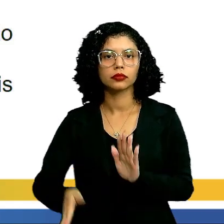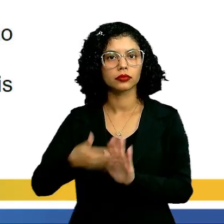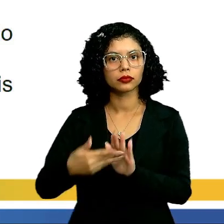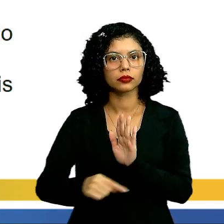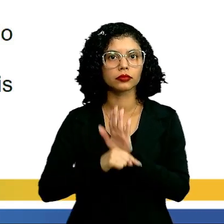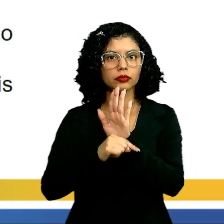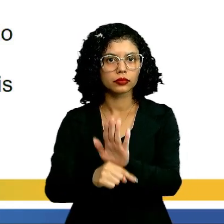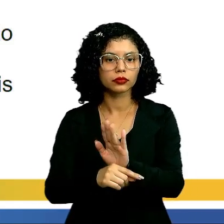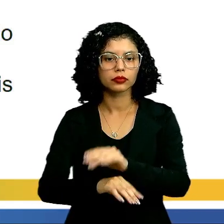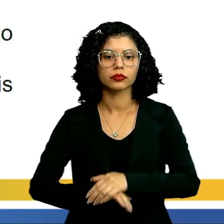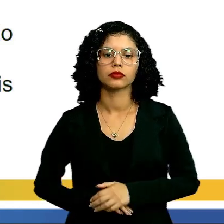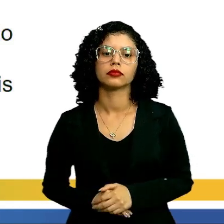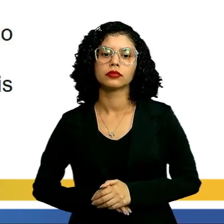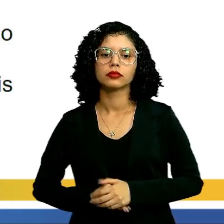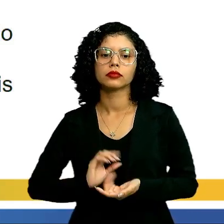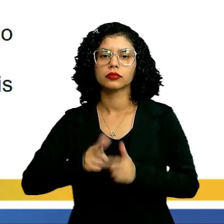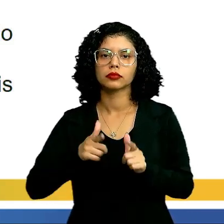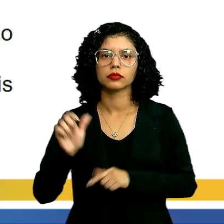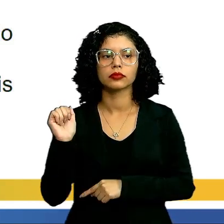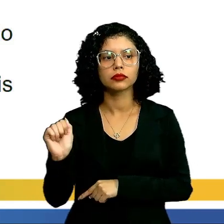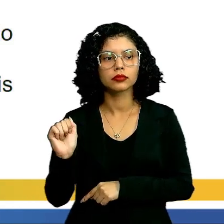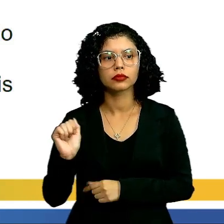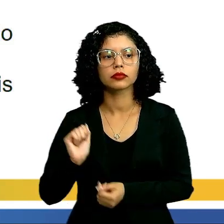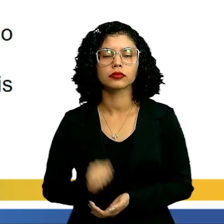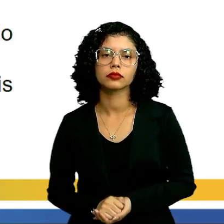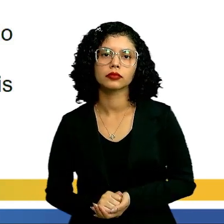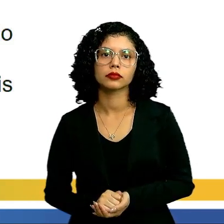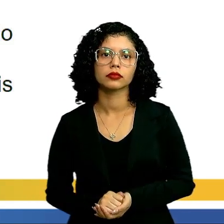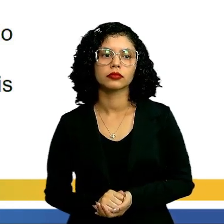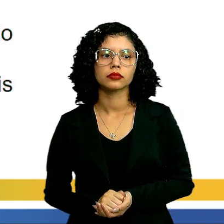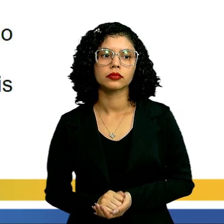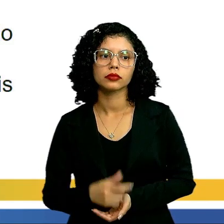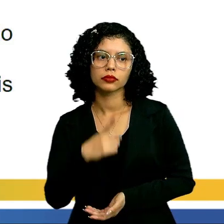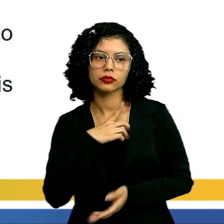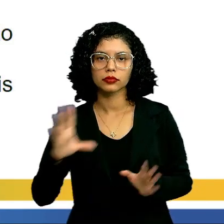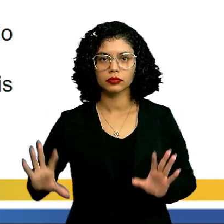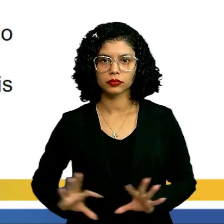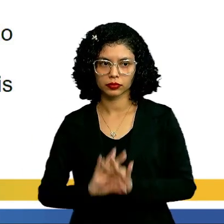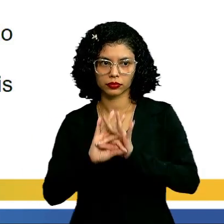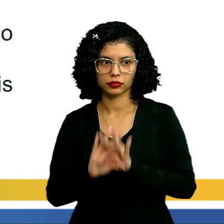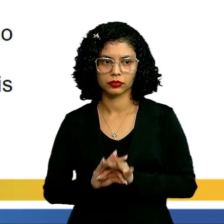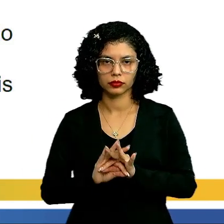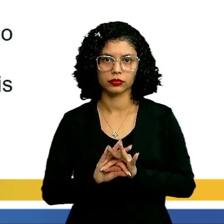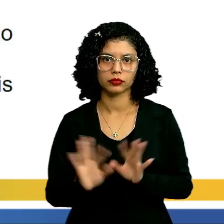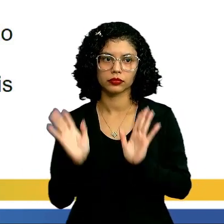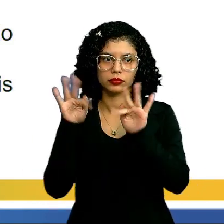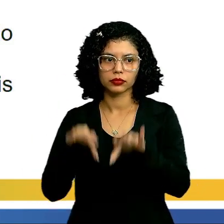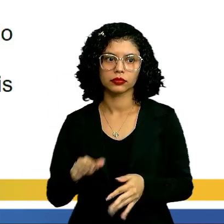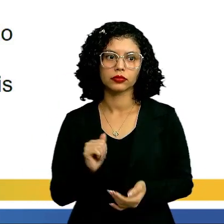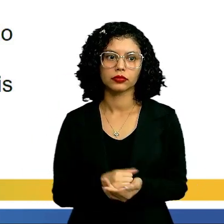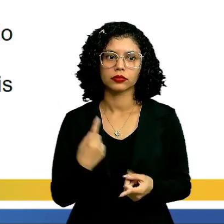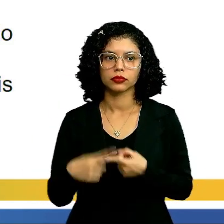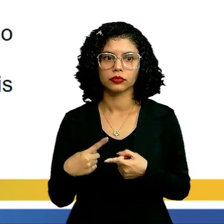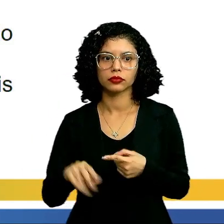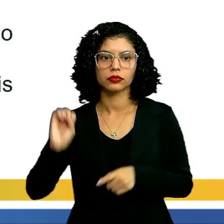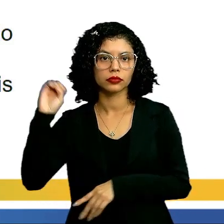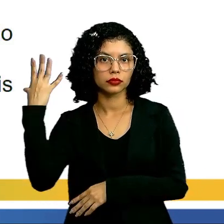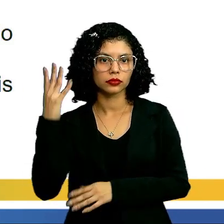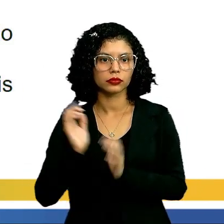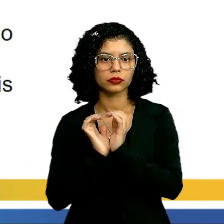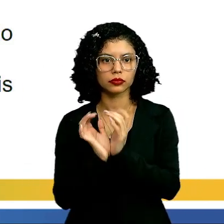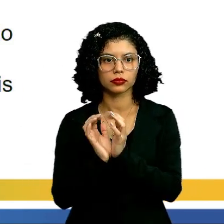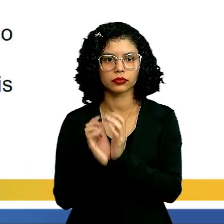uma proporção. Na letra A, ele diz o seguinte, tem uma relação de finalidade, porque os danos causados